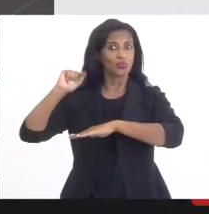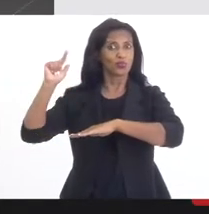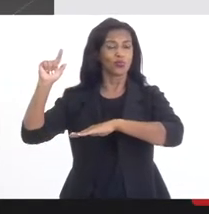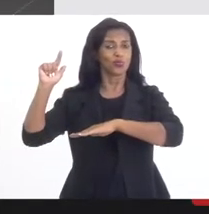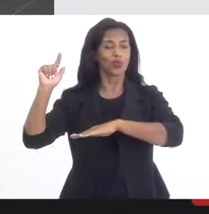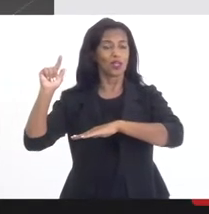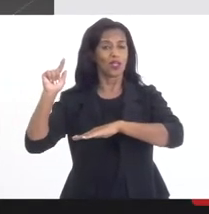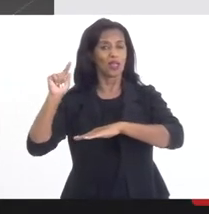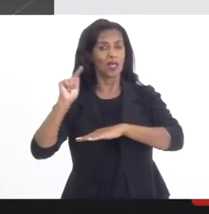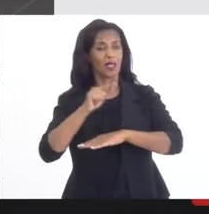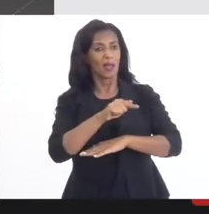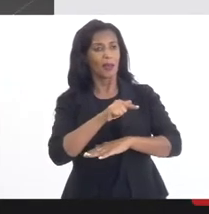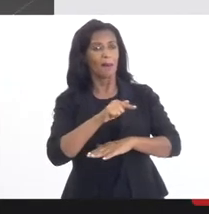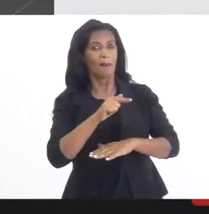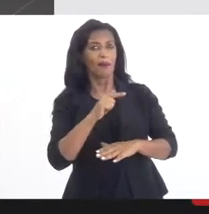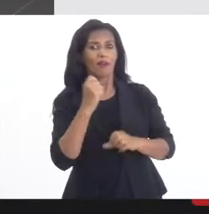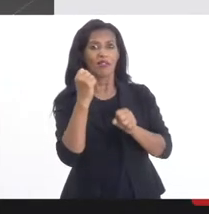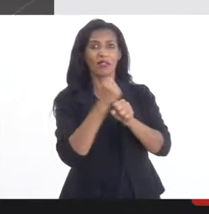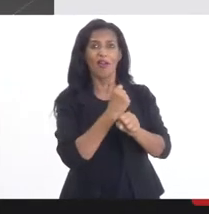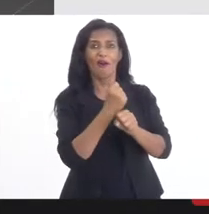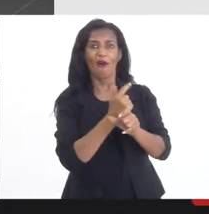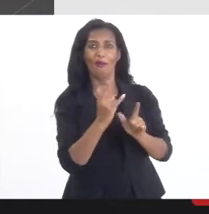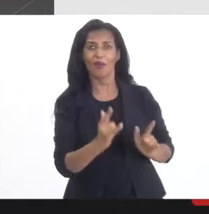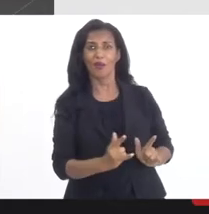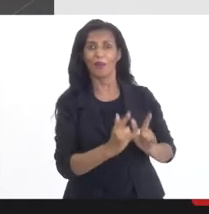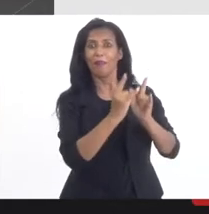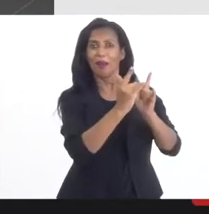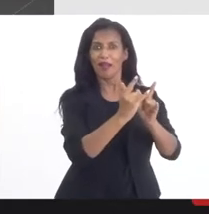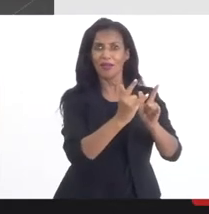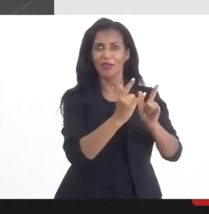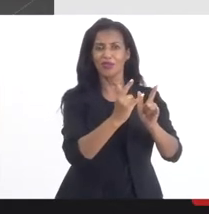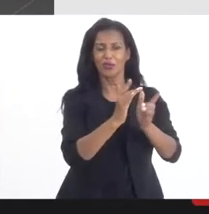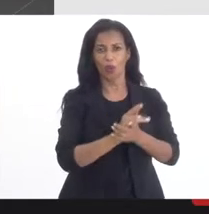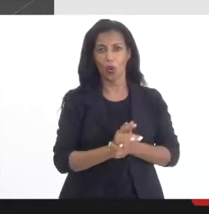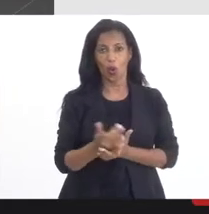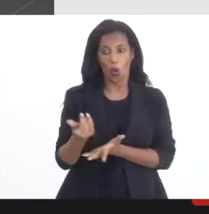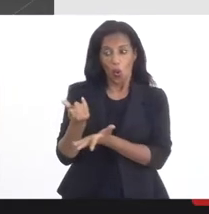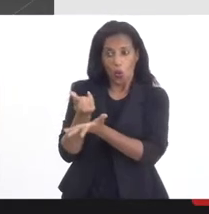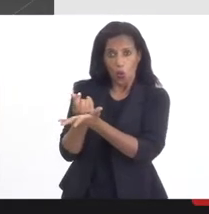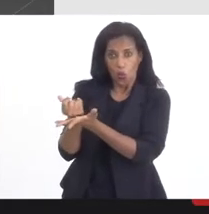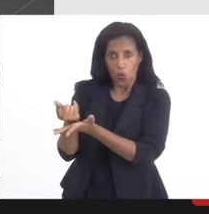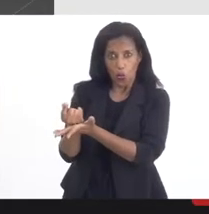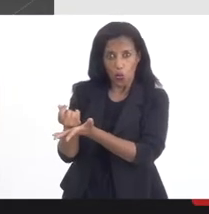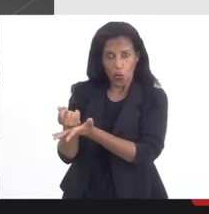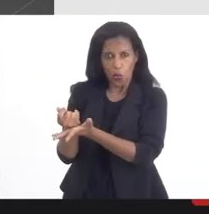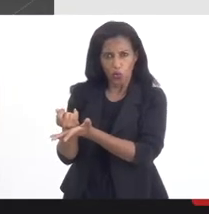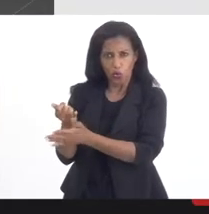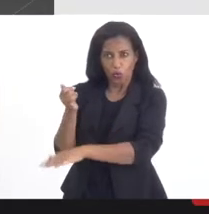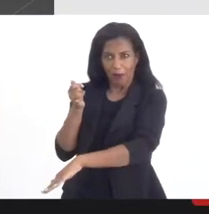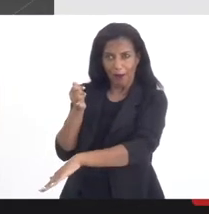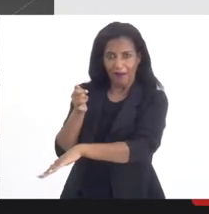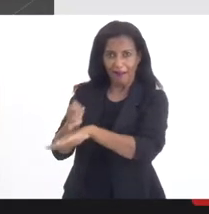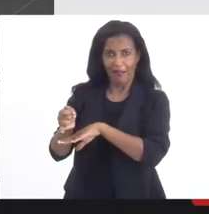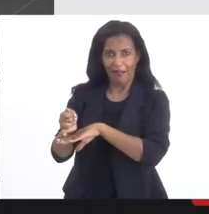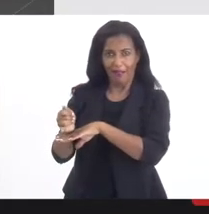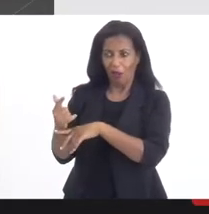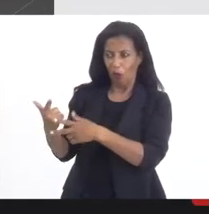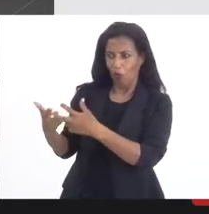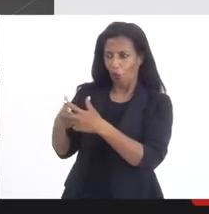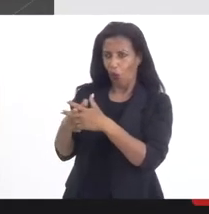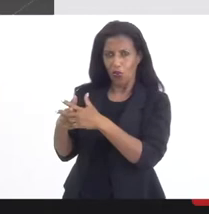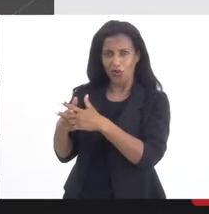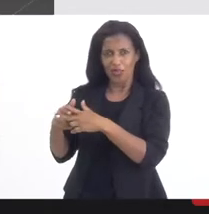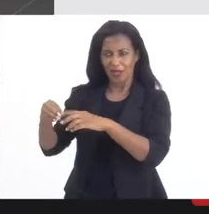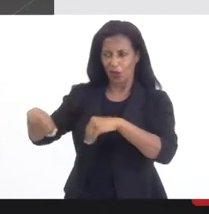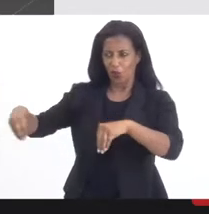para recuperar Moacir Bastos. Vou repetir, o custo para corrigir a falha geológica do terreno da Avenida